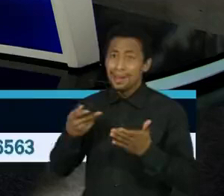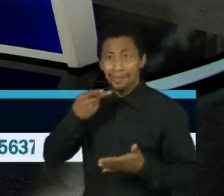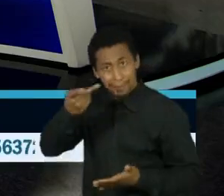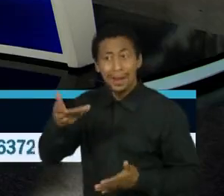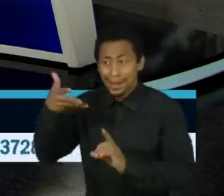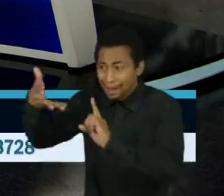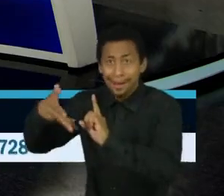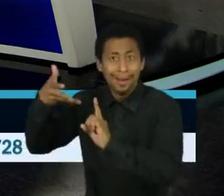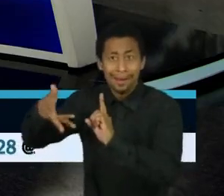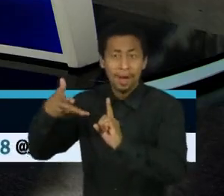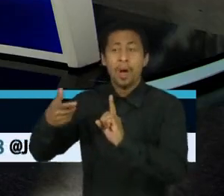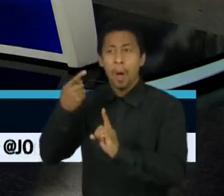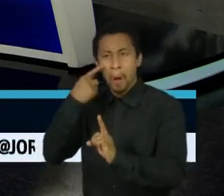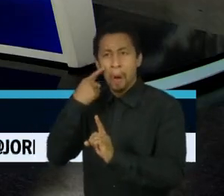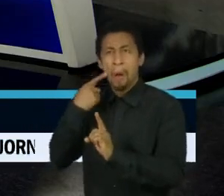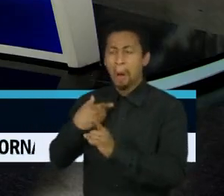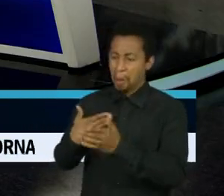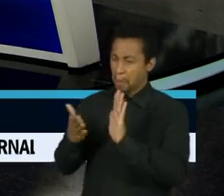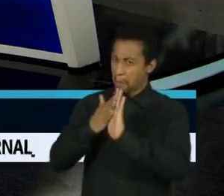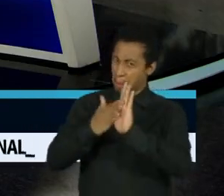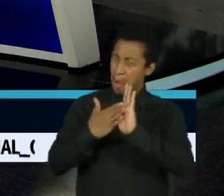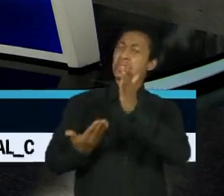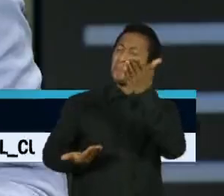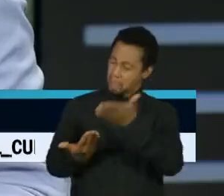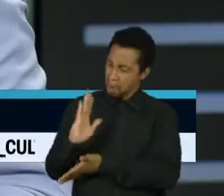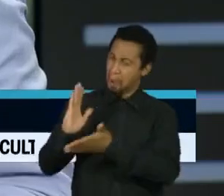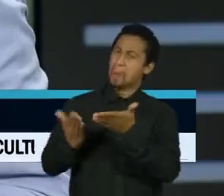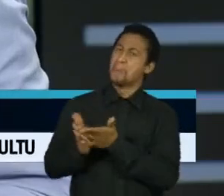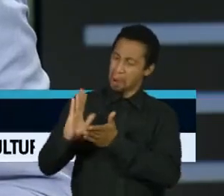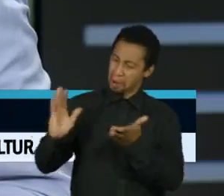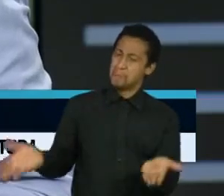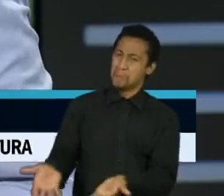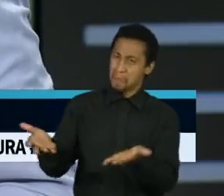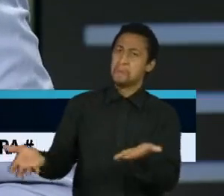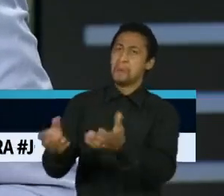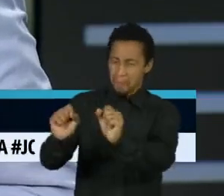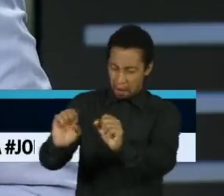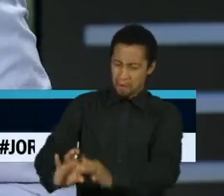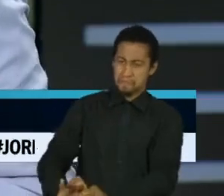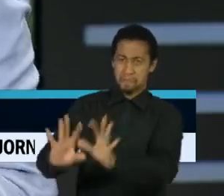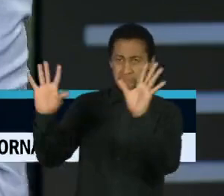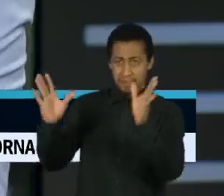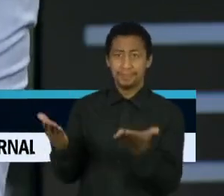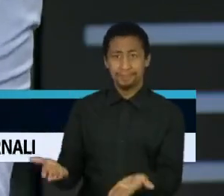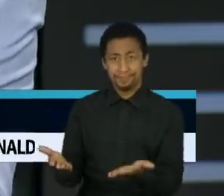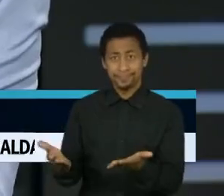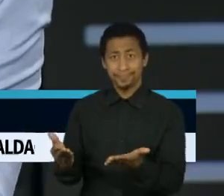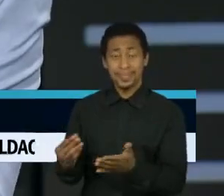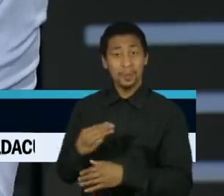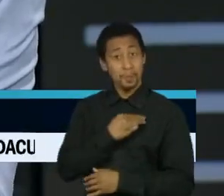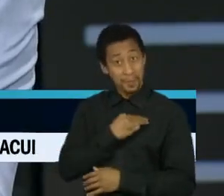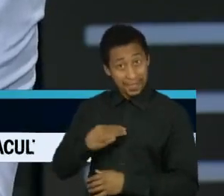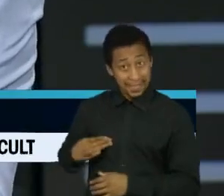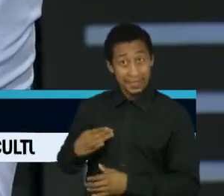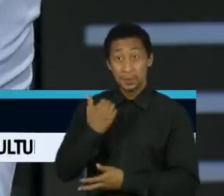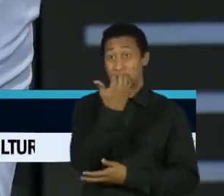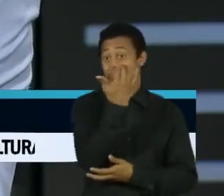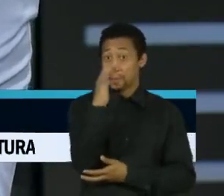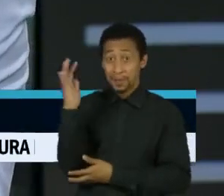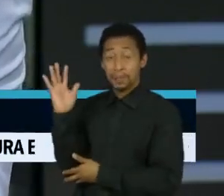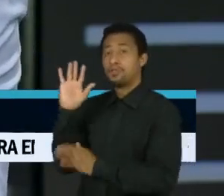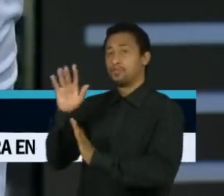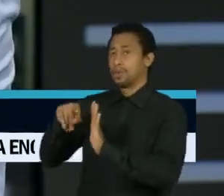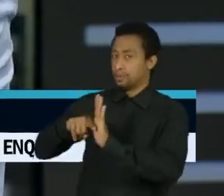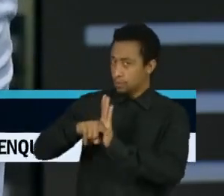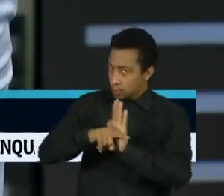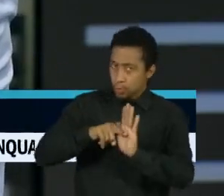fala que vai passar boiada. Esse ministro está sendo investigado por facilitar a exportação